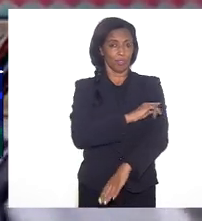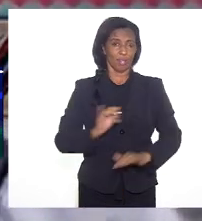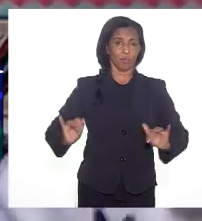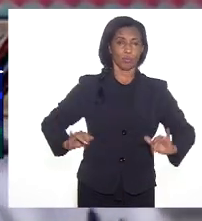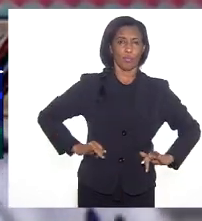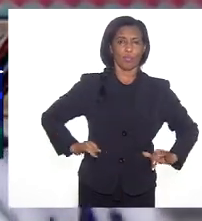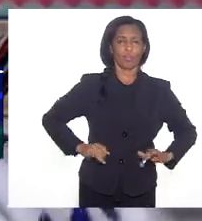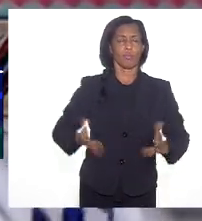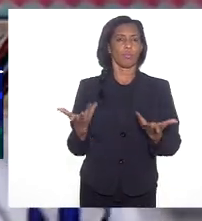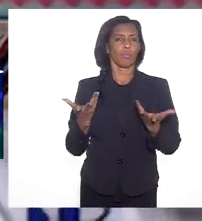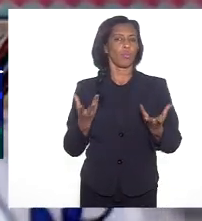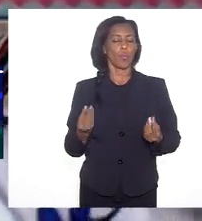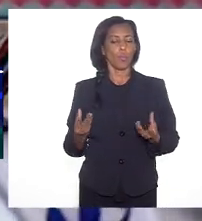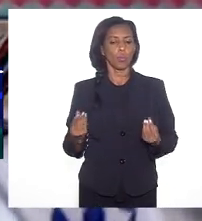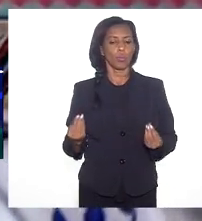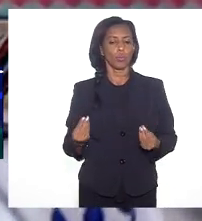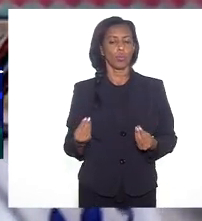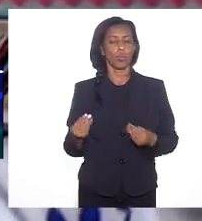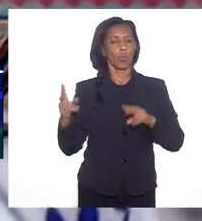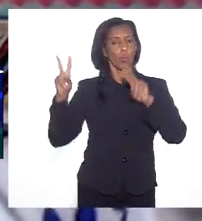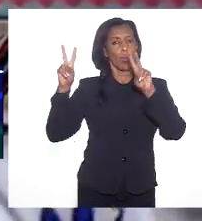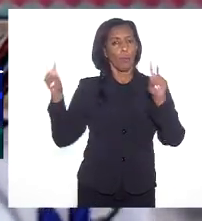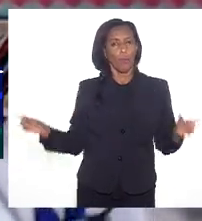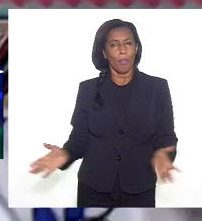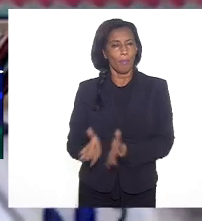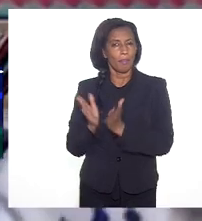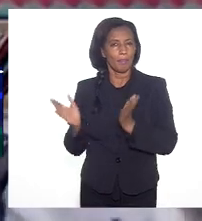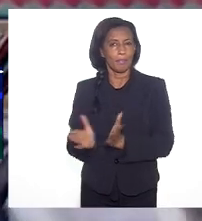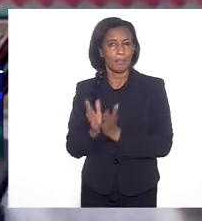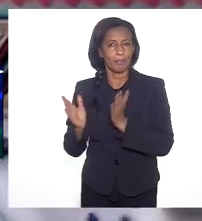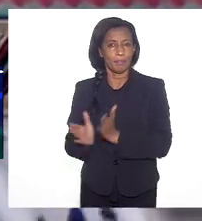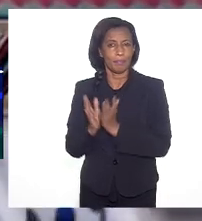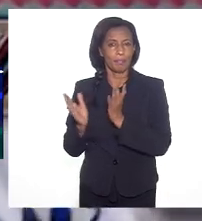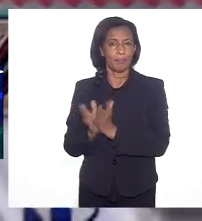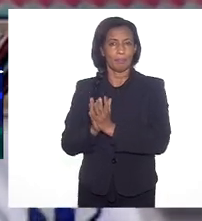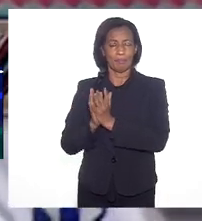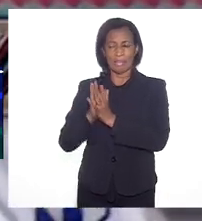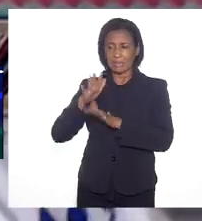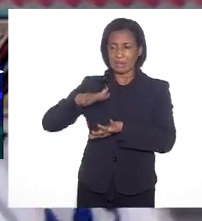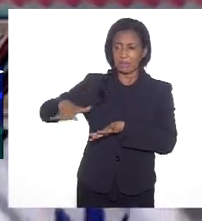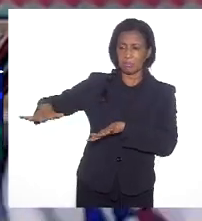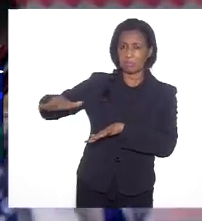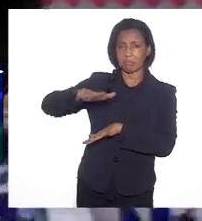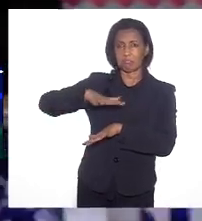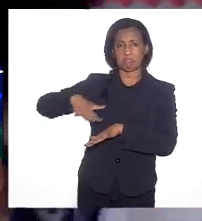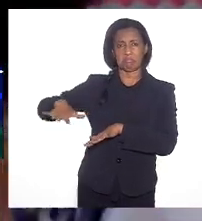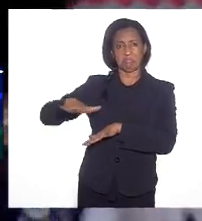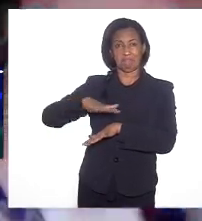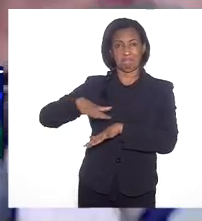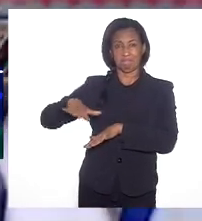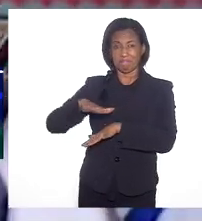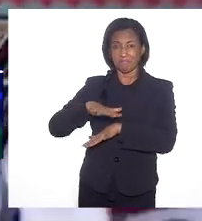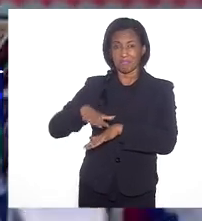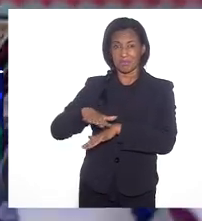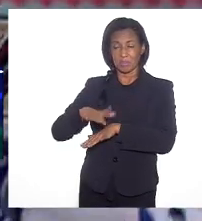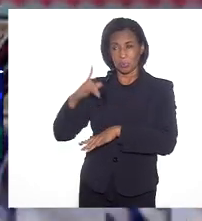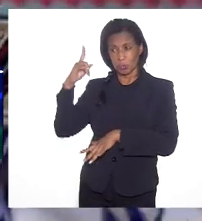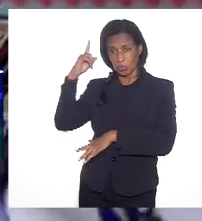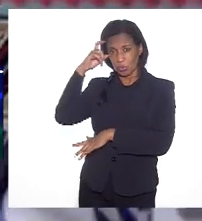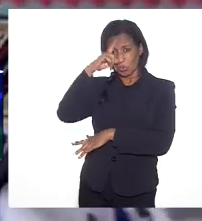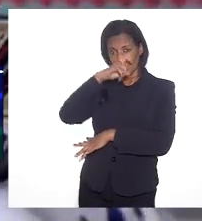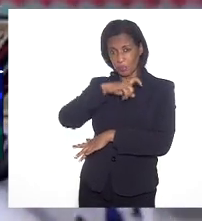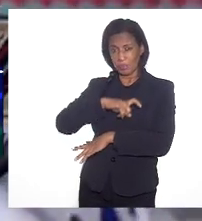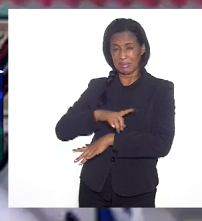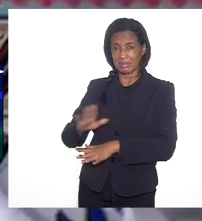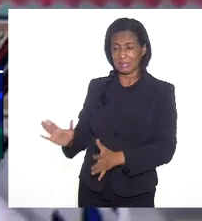sofrendo bastante com a extrema pobreza a pauperização da sua população vulnerável e ainda mais